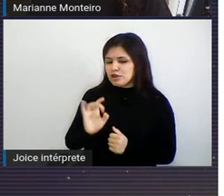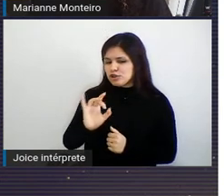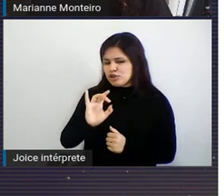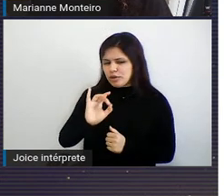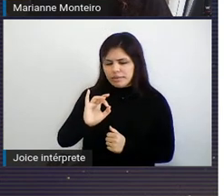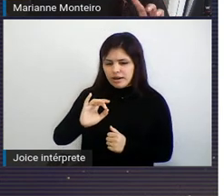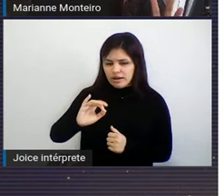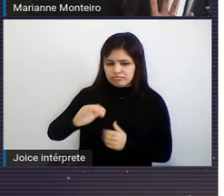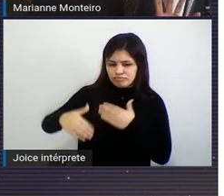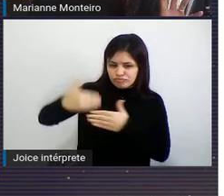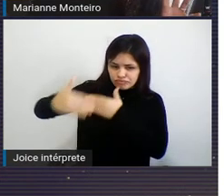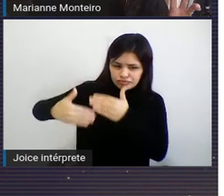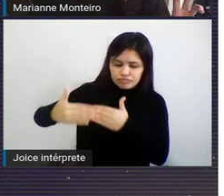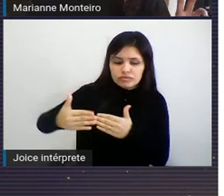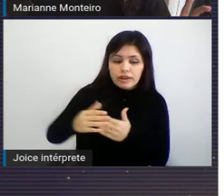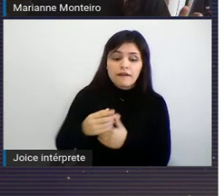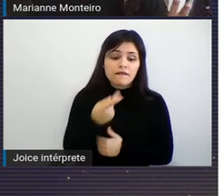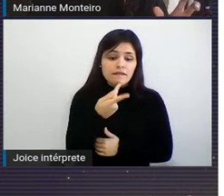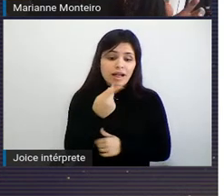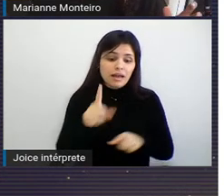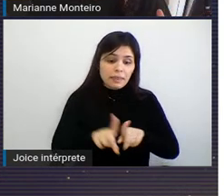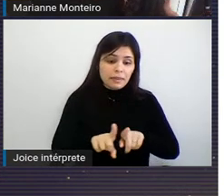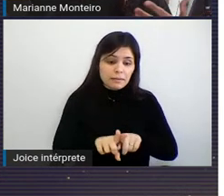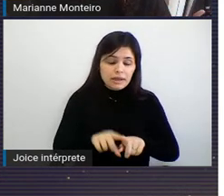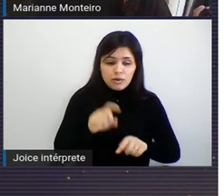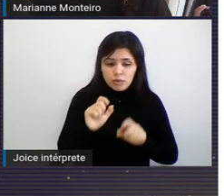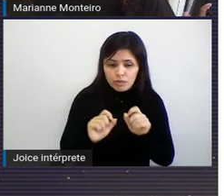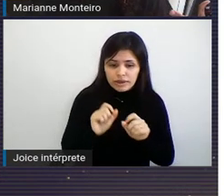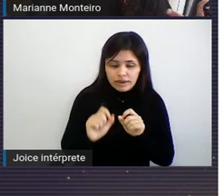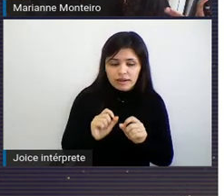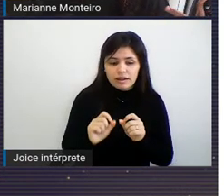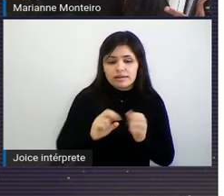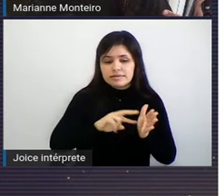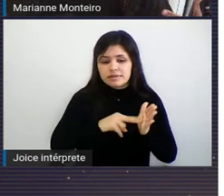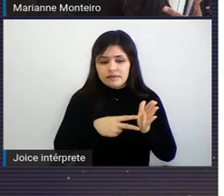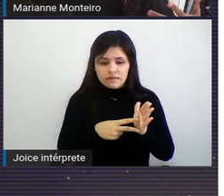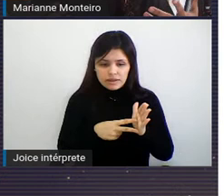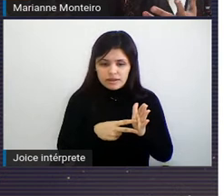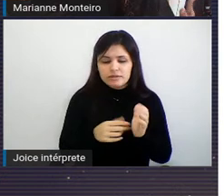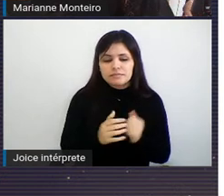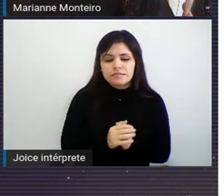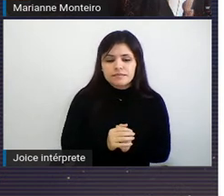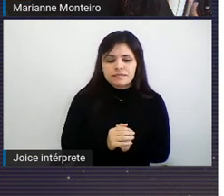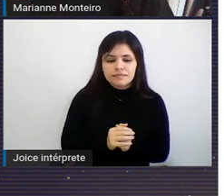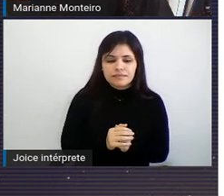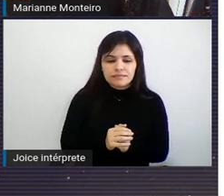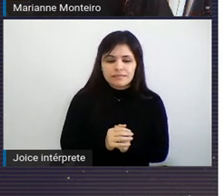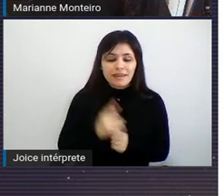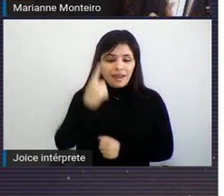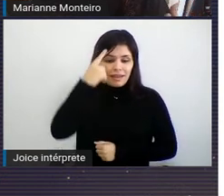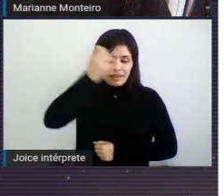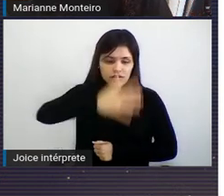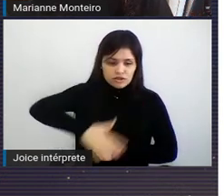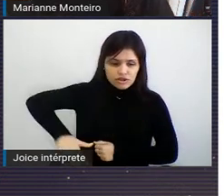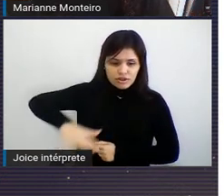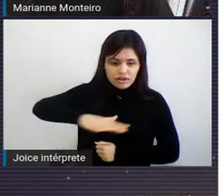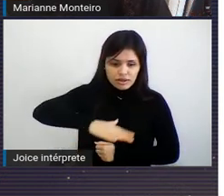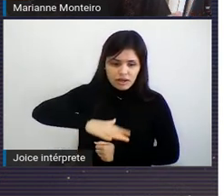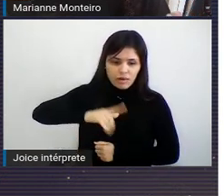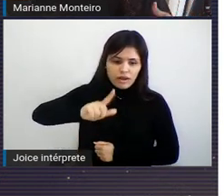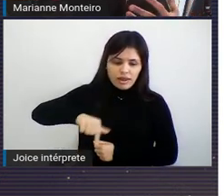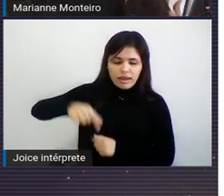batido, deixa eu também falar um pouquinho sobre o que é Deep Learning, né? A ideia em geral é redes